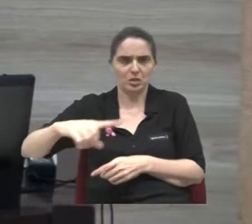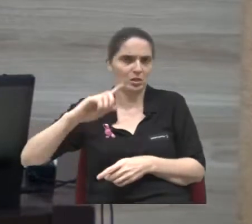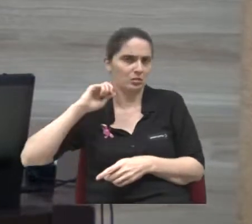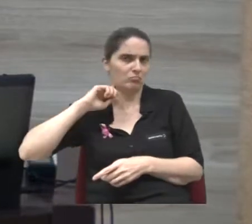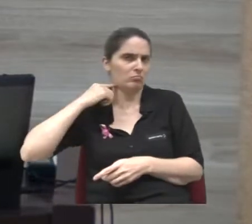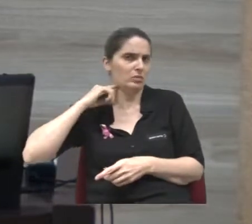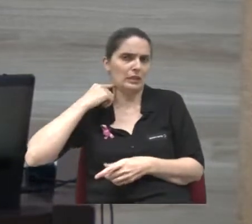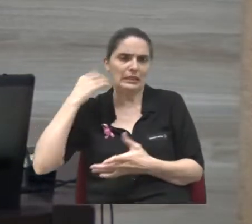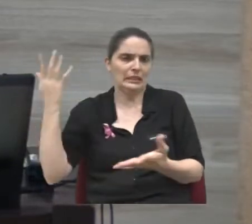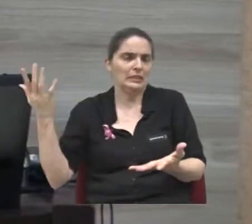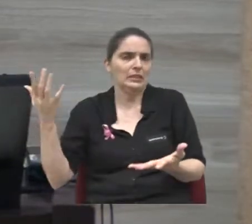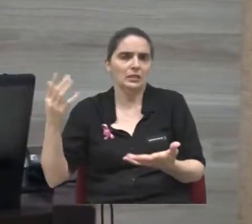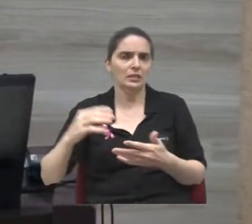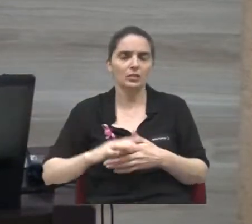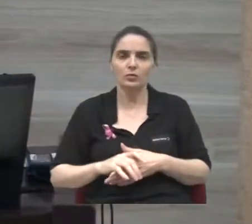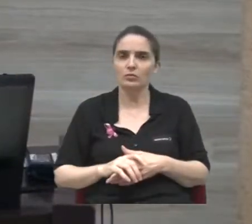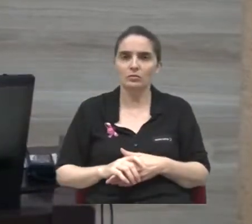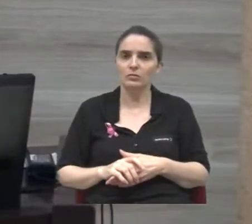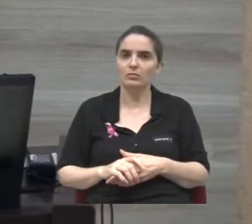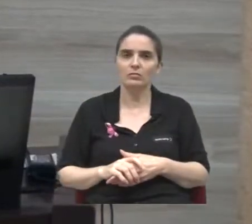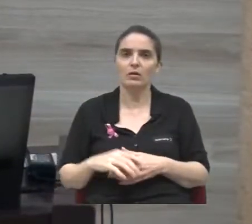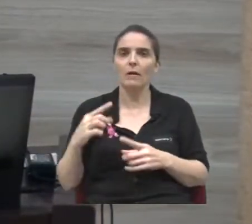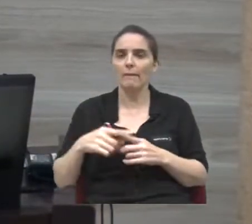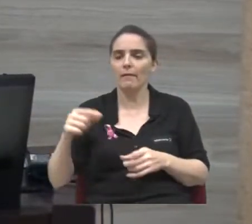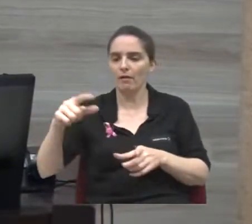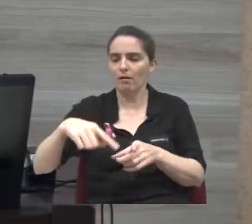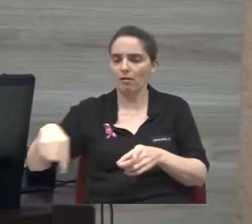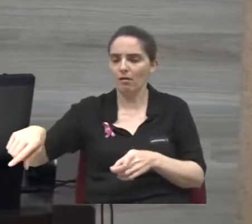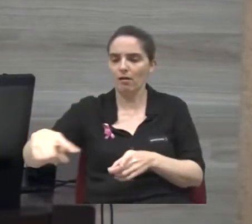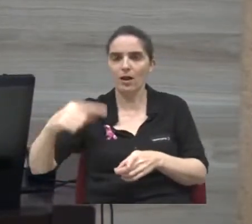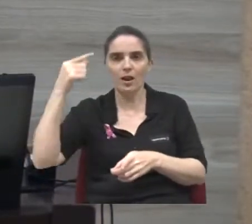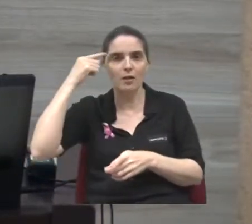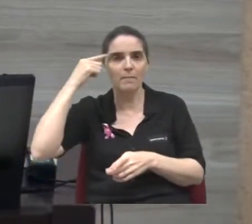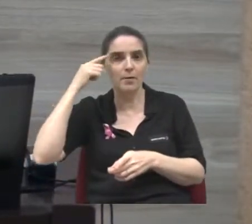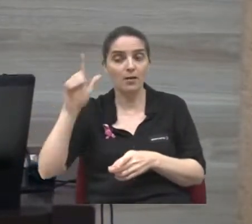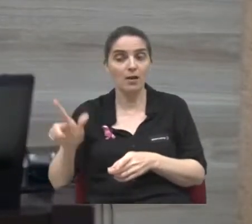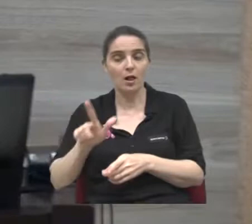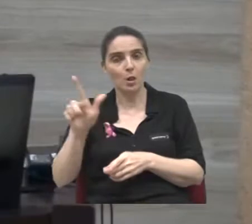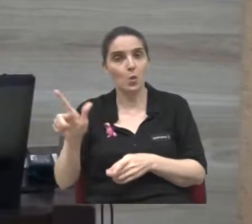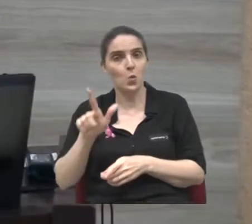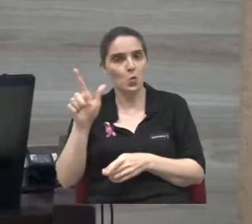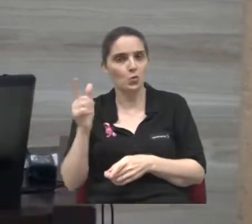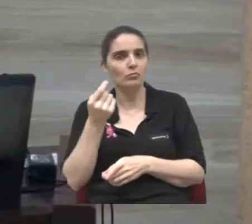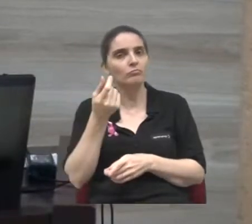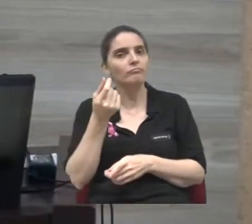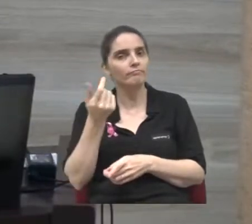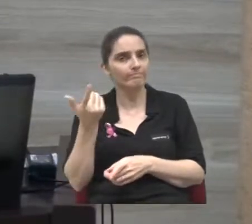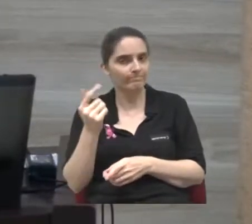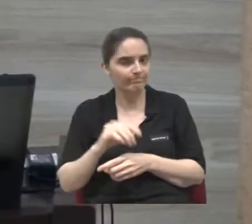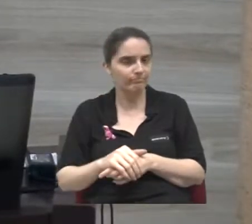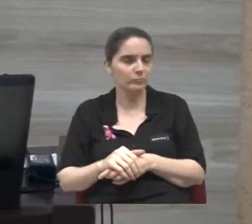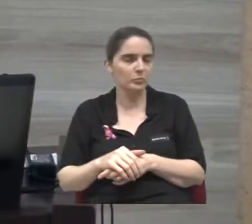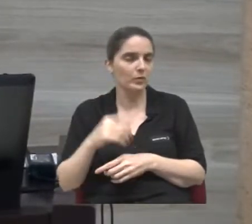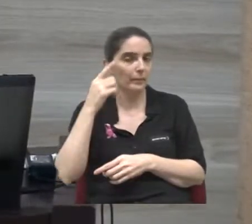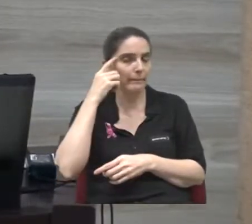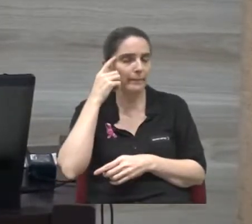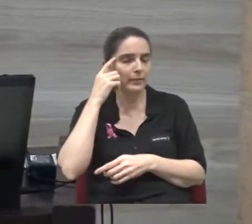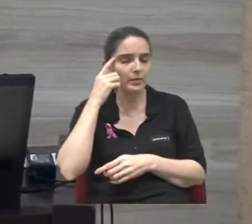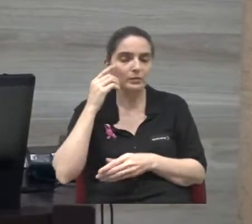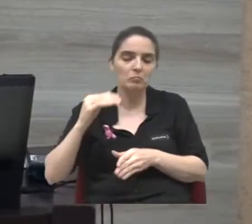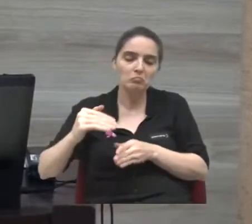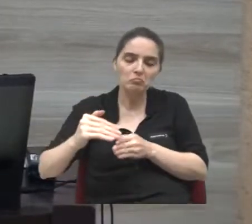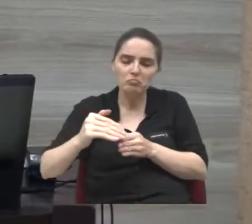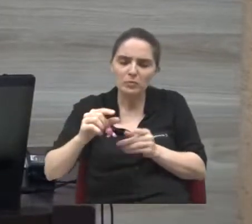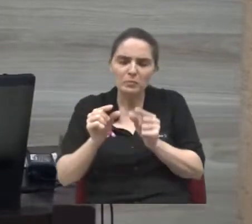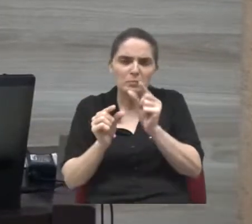uma área. Eles visam lucro, evidentemente. Então, eles estão tendo essa dificuldade de deixar lá um cantinho, vamos dizer, uma beiradinha, para colocar